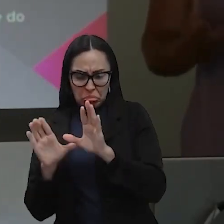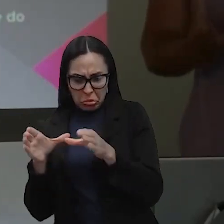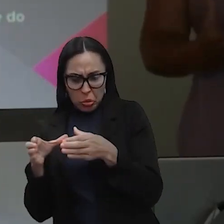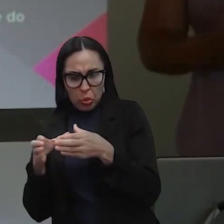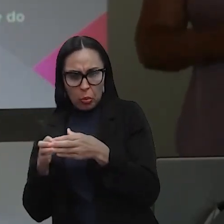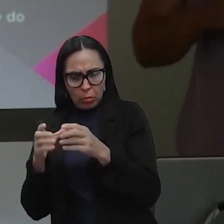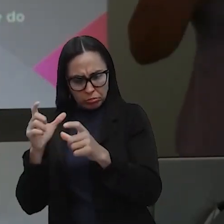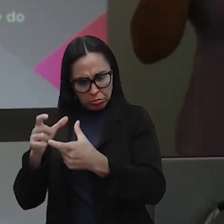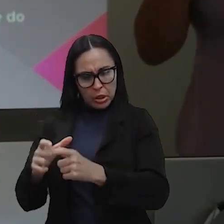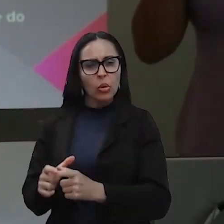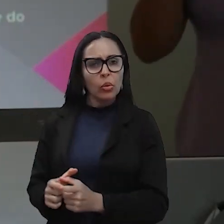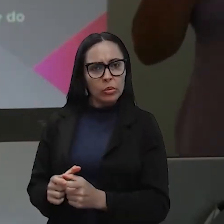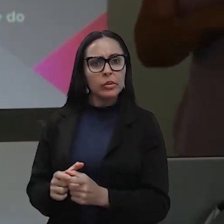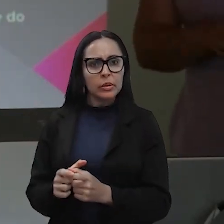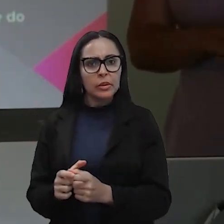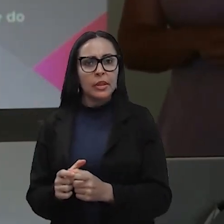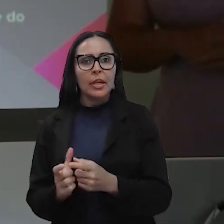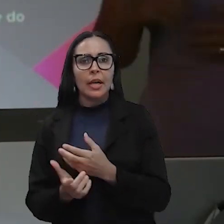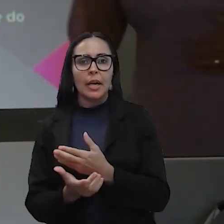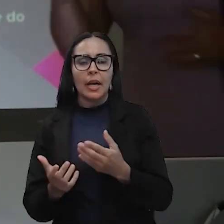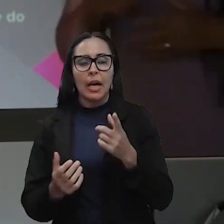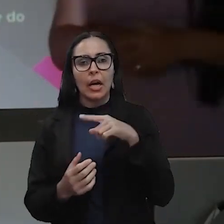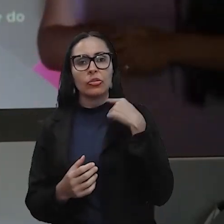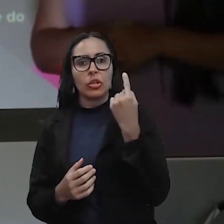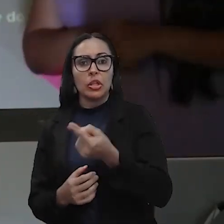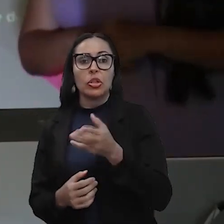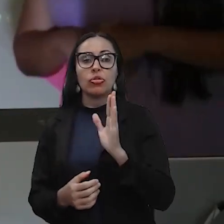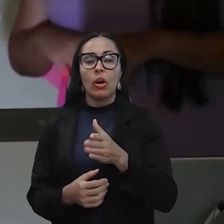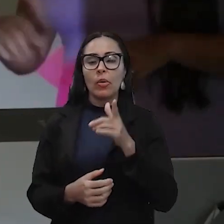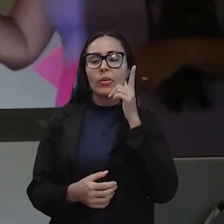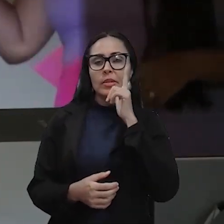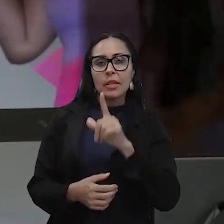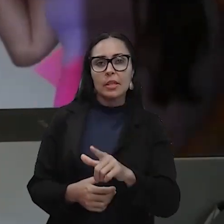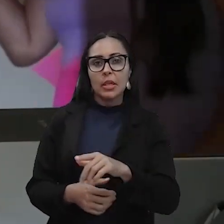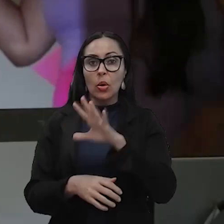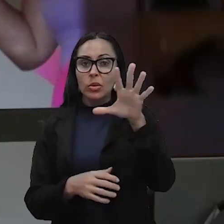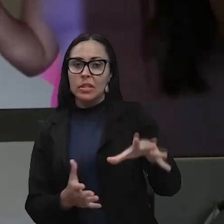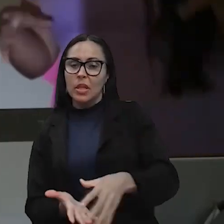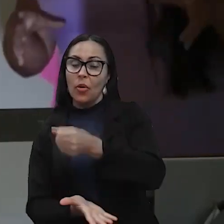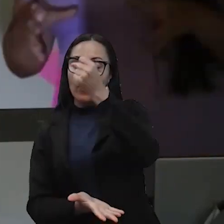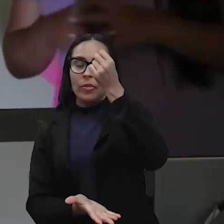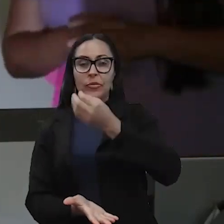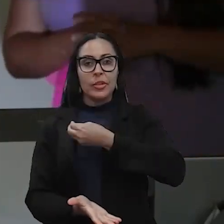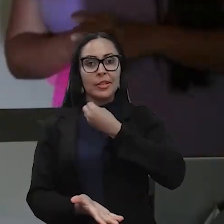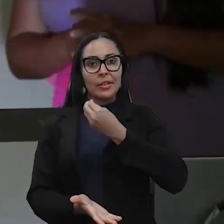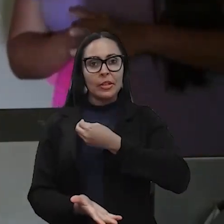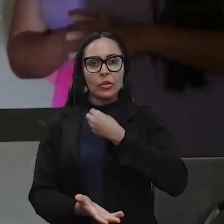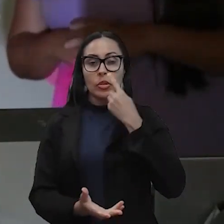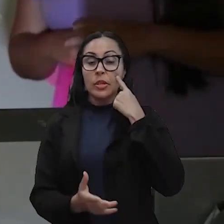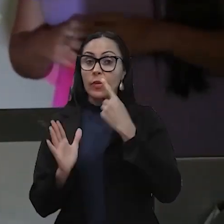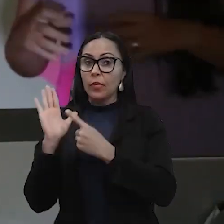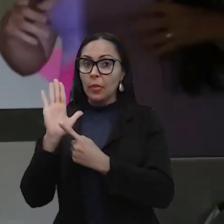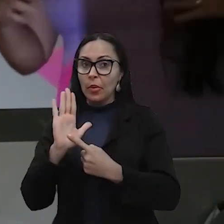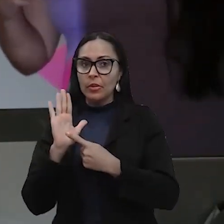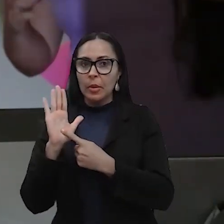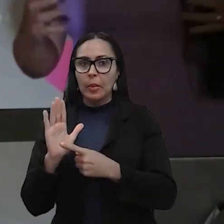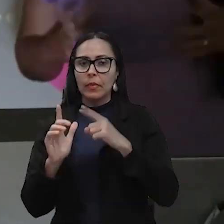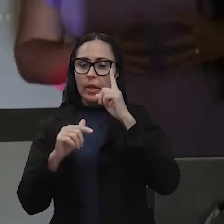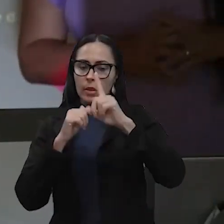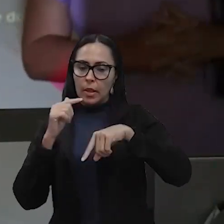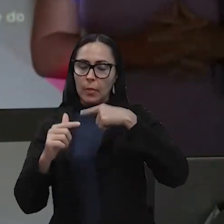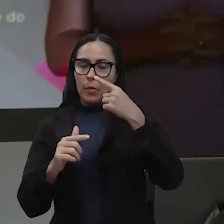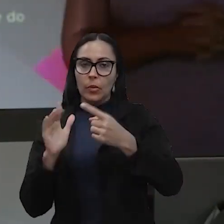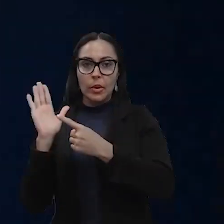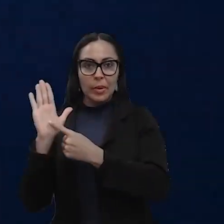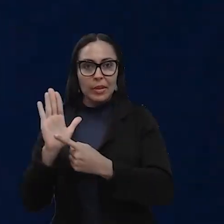numeroso que esse, a gente já conseguiu salvar vidas. Inclusive, eu vou mostrar para vocês, depois da apresentação, uma foto de